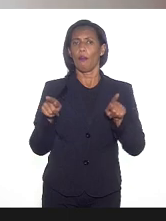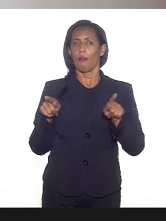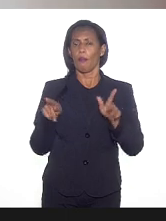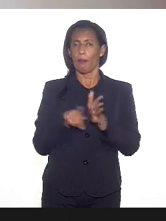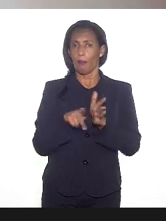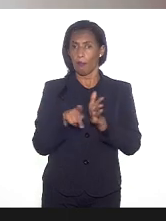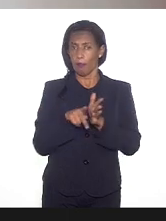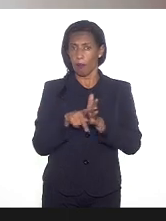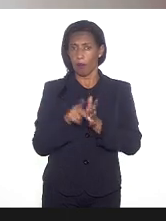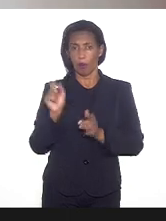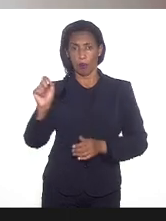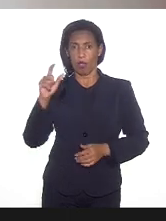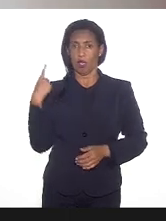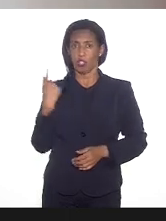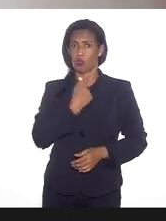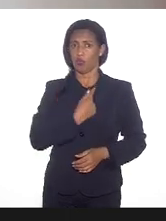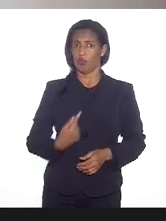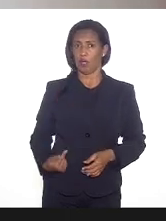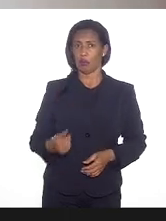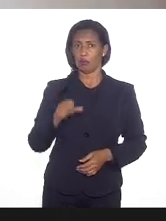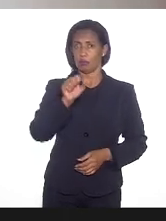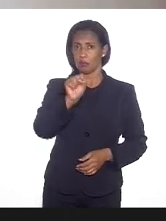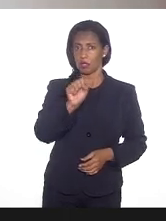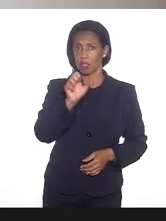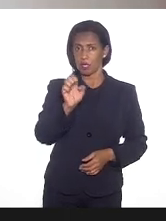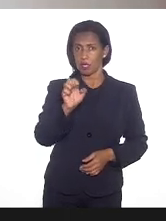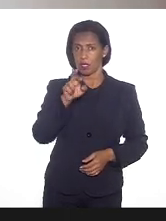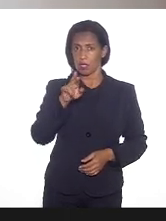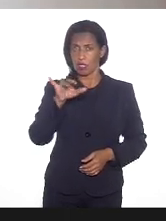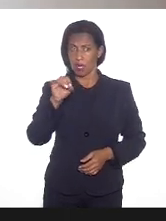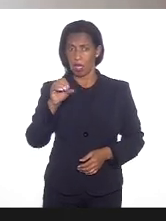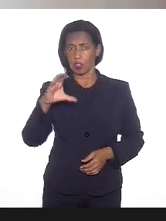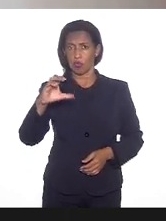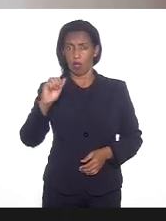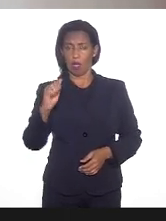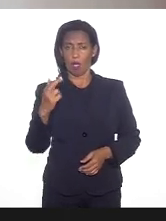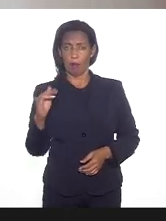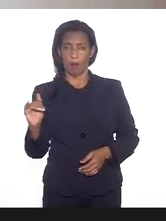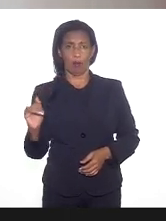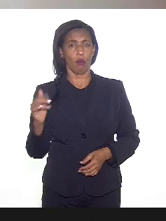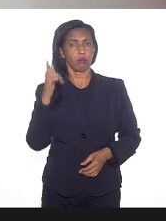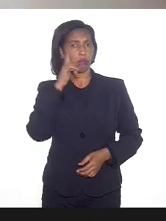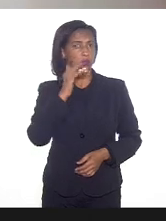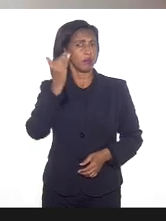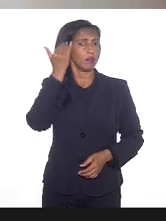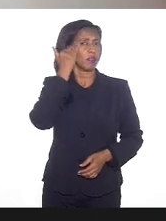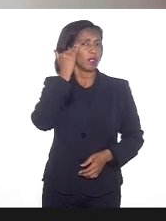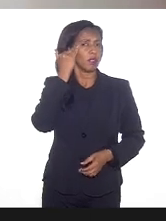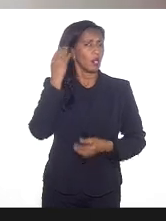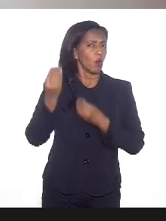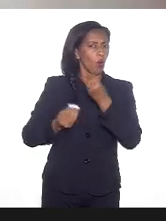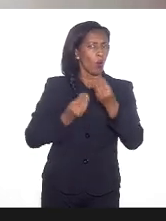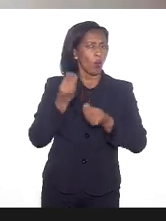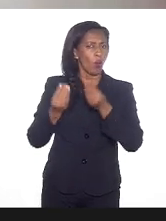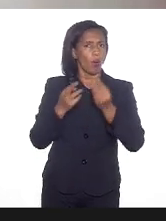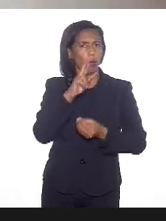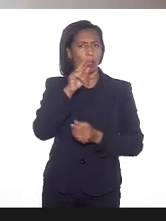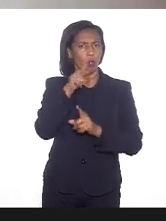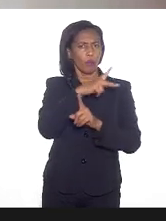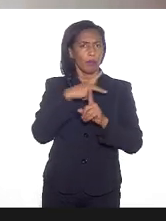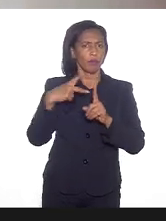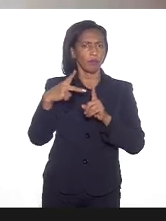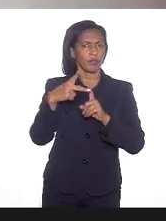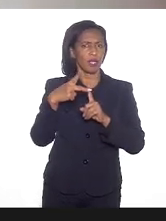Sérgio Cabral, a gente conseguiu, por exemplo, entender como o Rio Previdência foi, aos poucos, caminhando para um